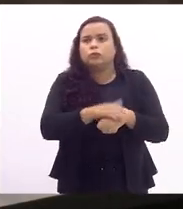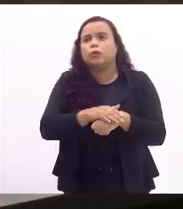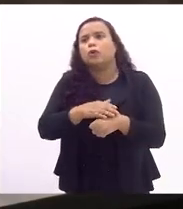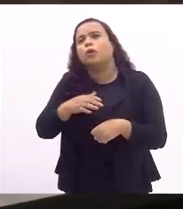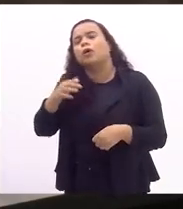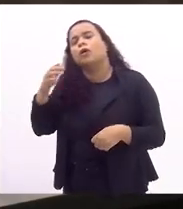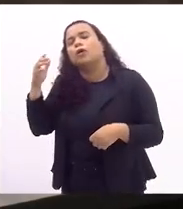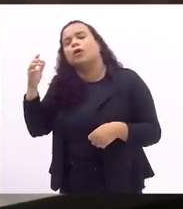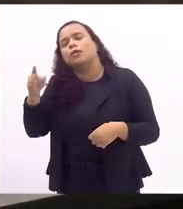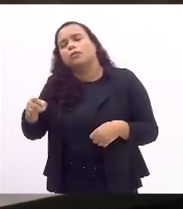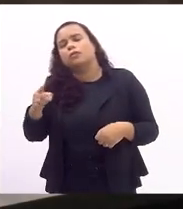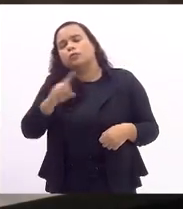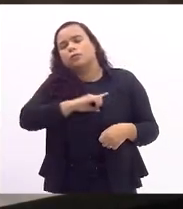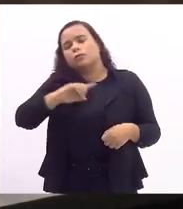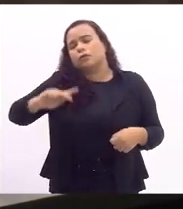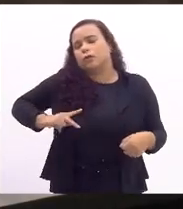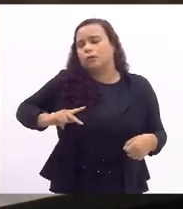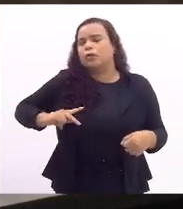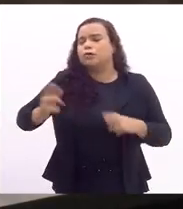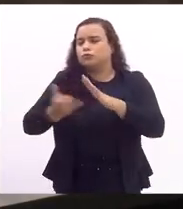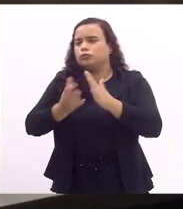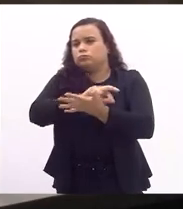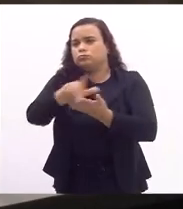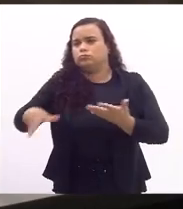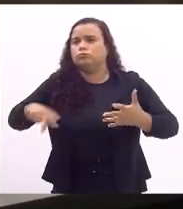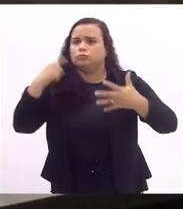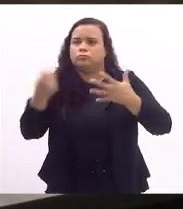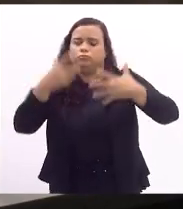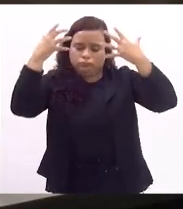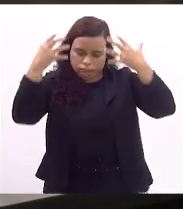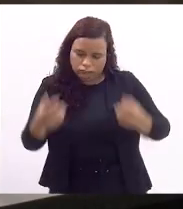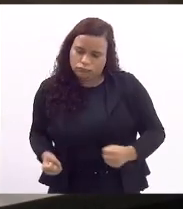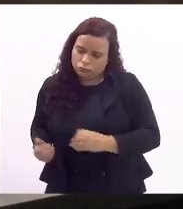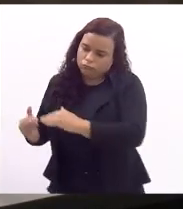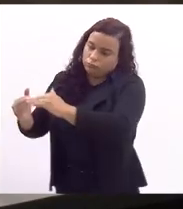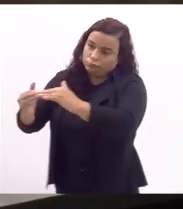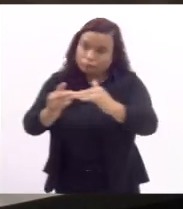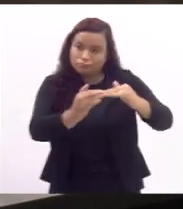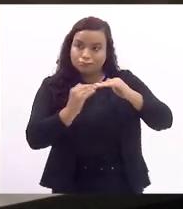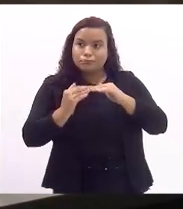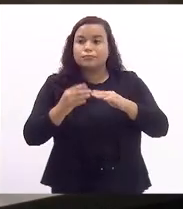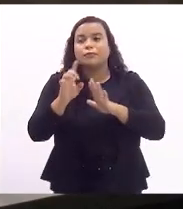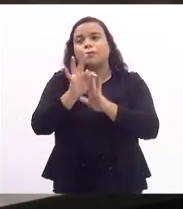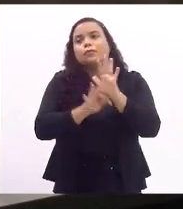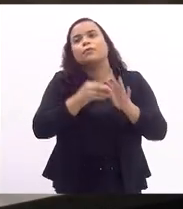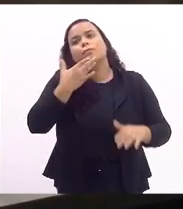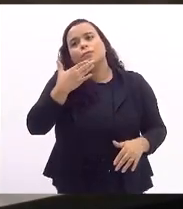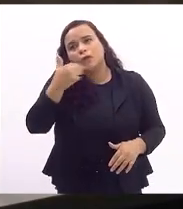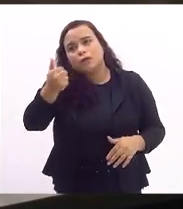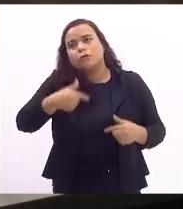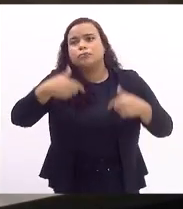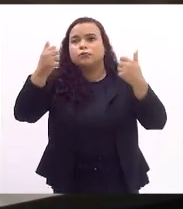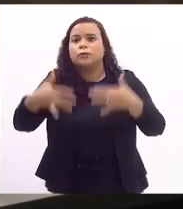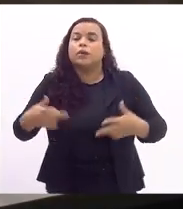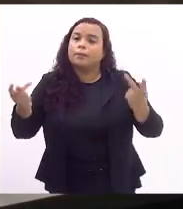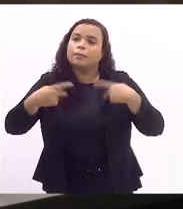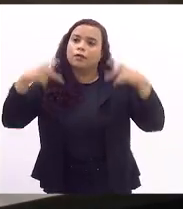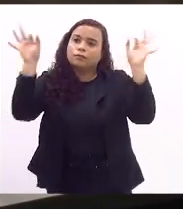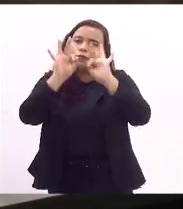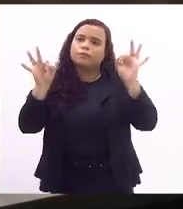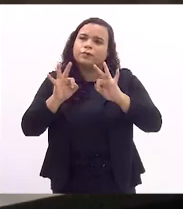defensoria com os demais instituições EA colhemos aqui o melhor texto eu quero dizer da minha alegria